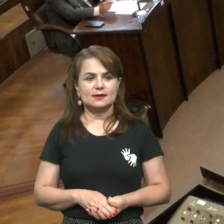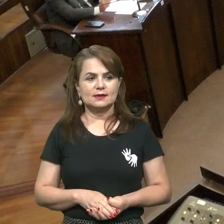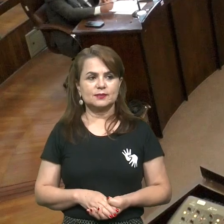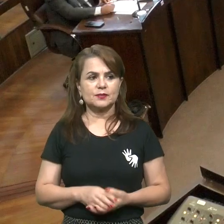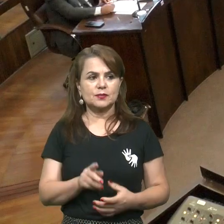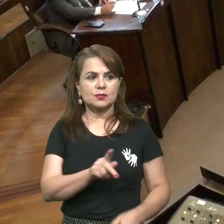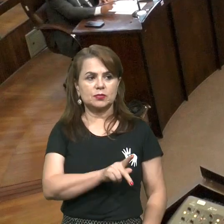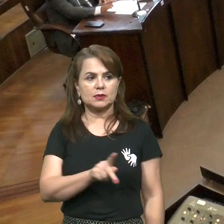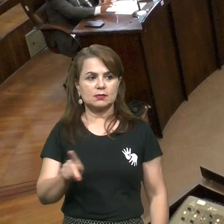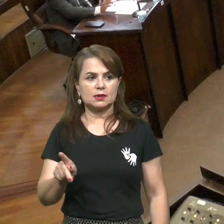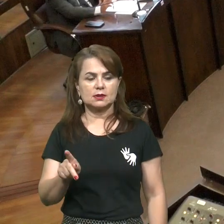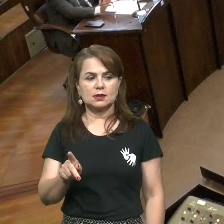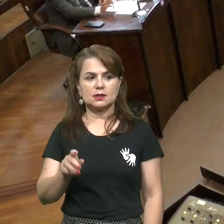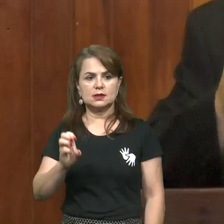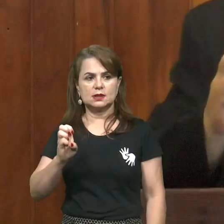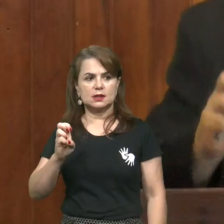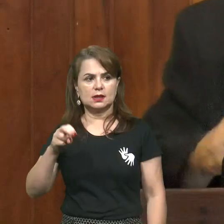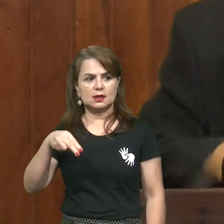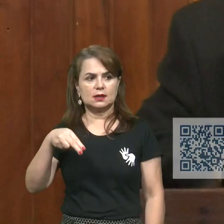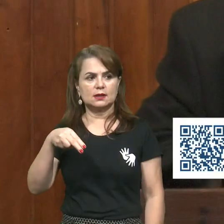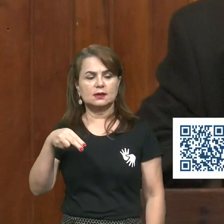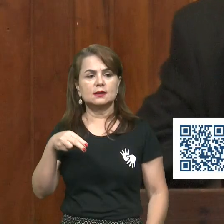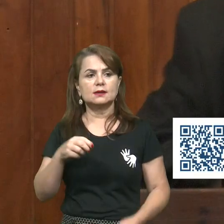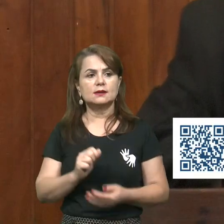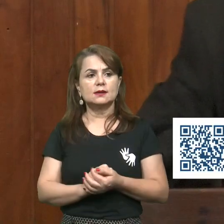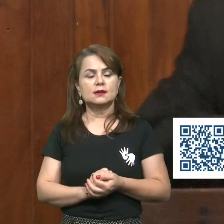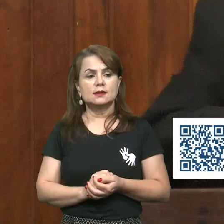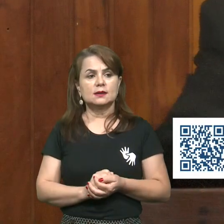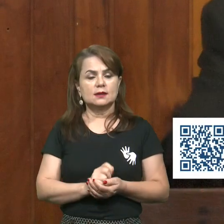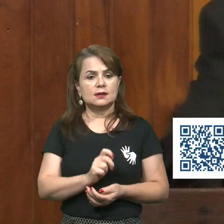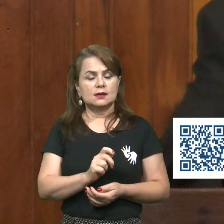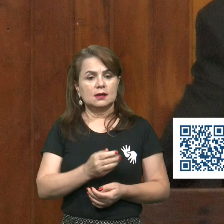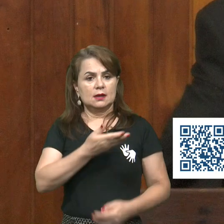Senhor presidente, Eduardo, demais colegas,